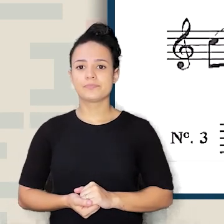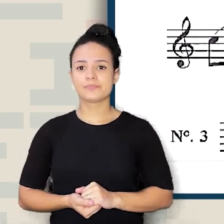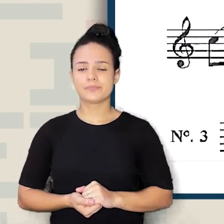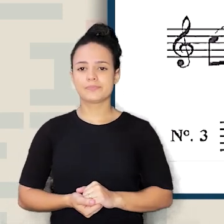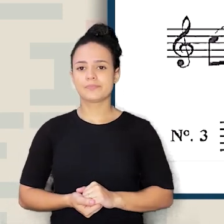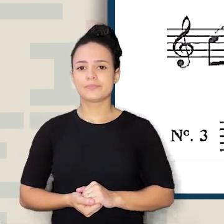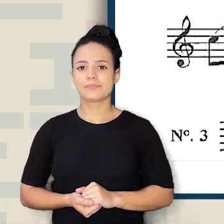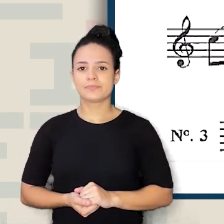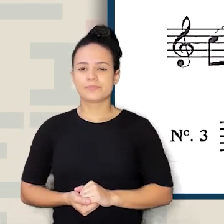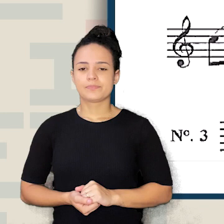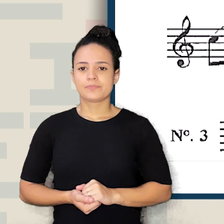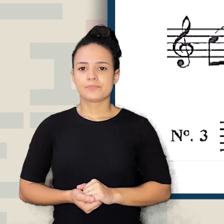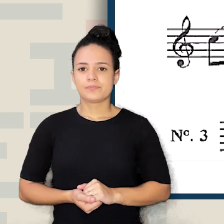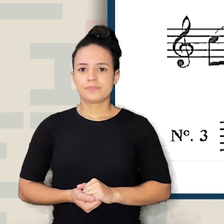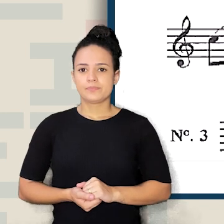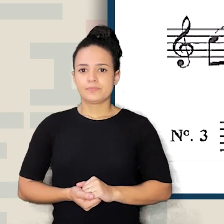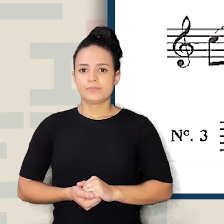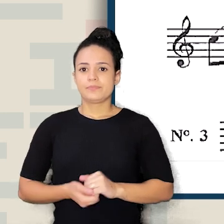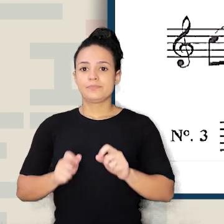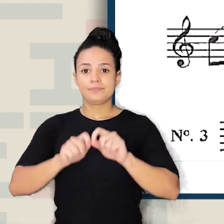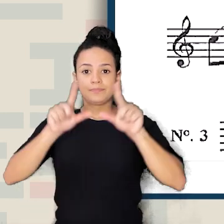bom?